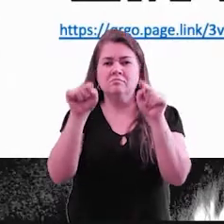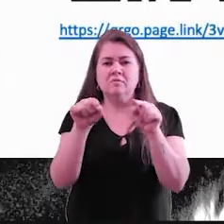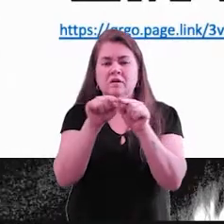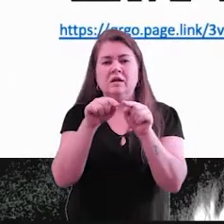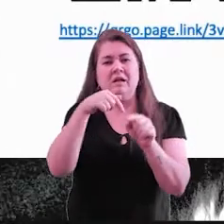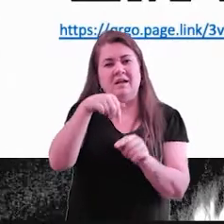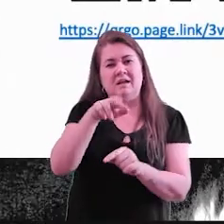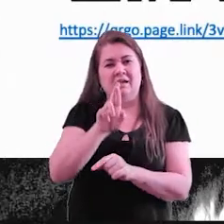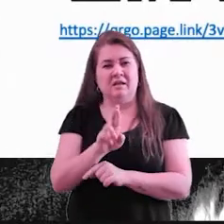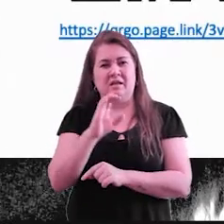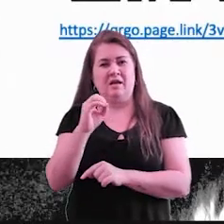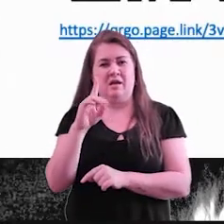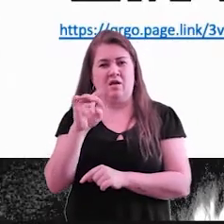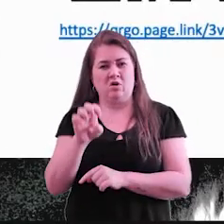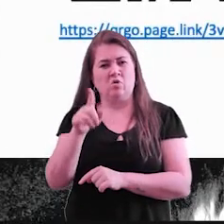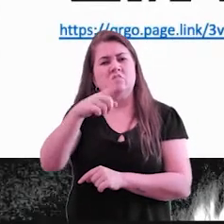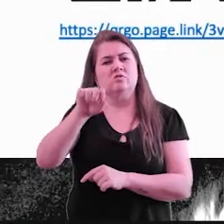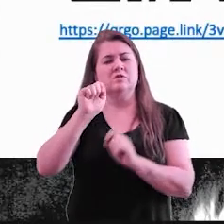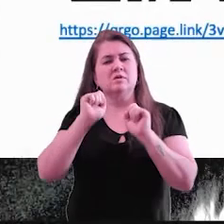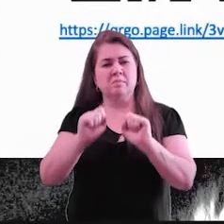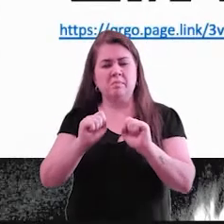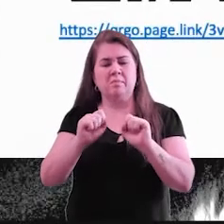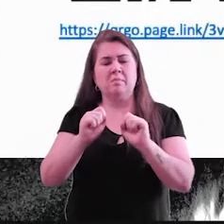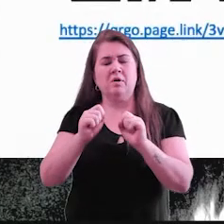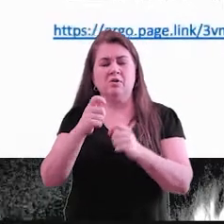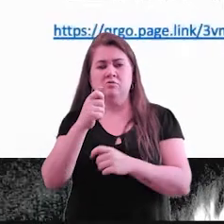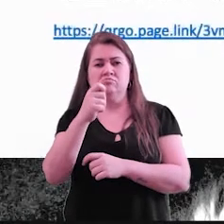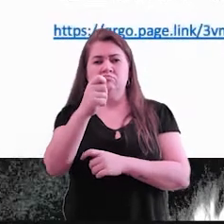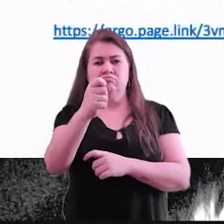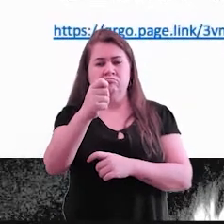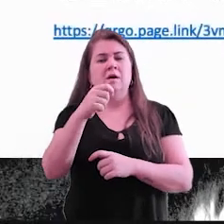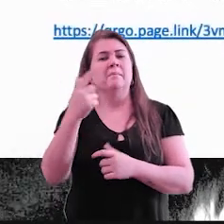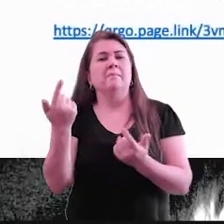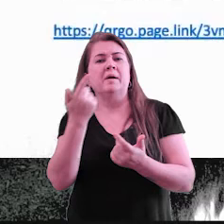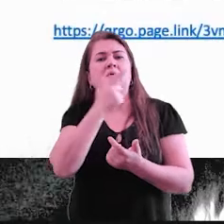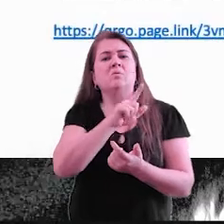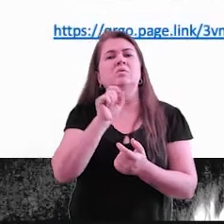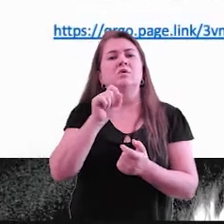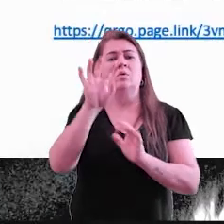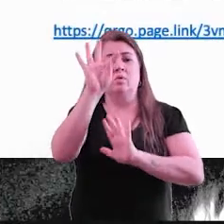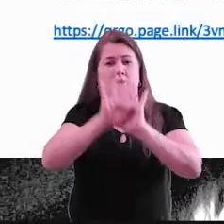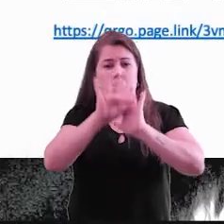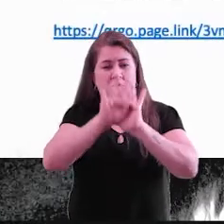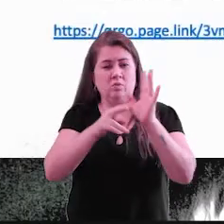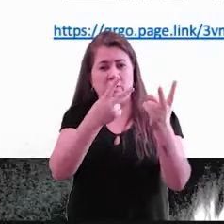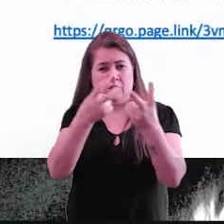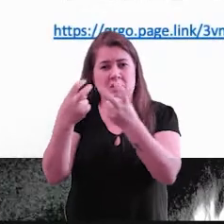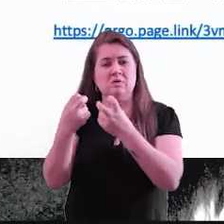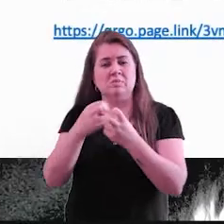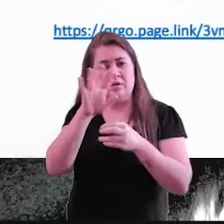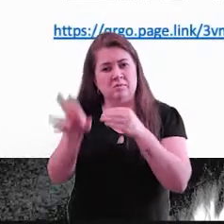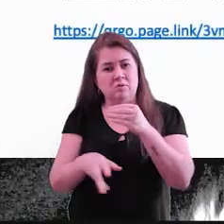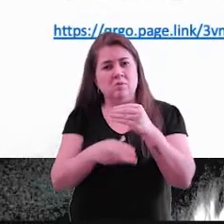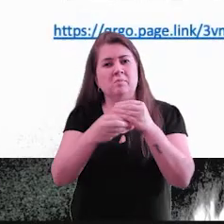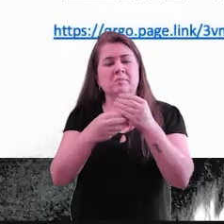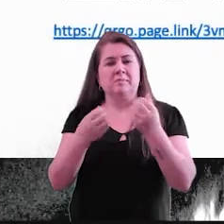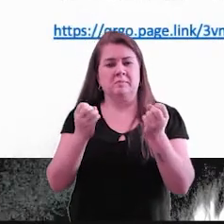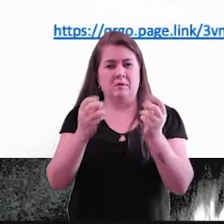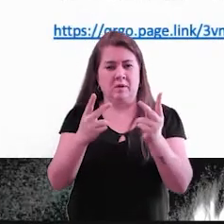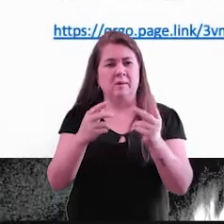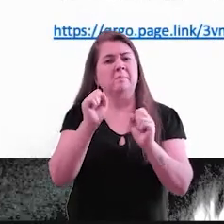em cada um dos slides. Então, fiquem à vontade aí para usar, tá bom? E a Lei Brasileira de Inclusão, ela